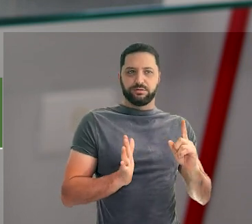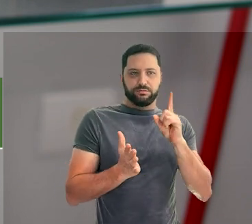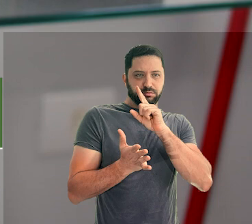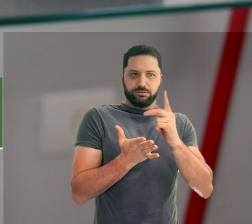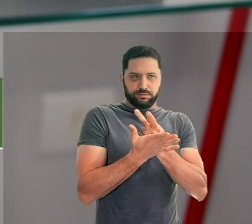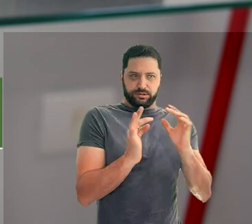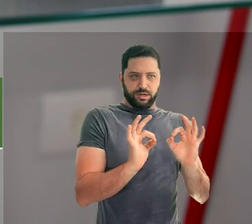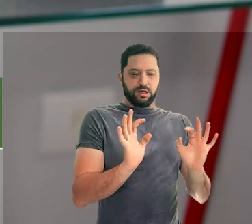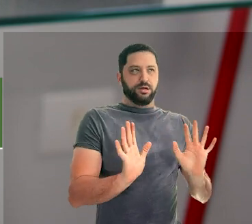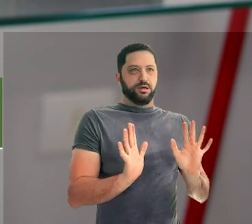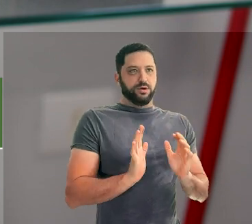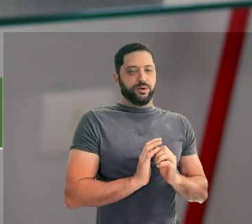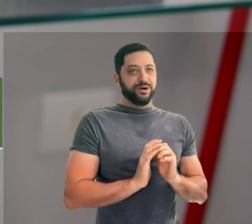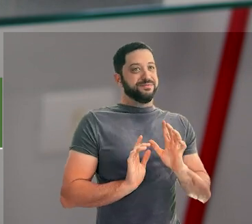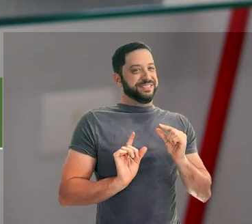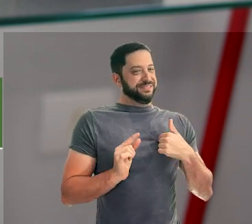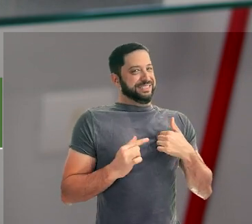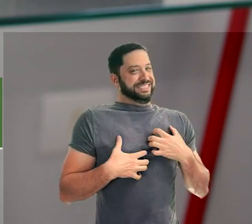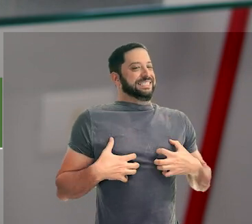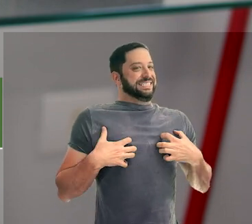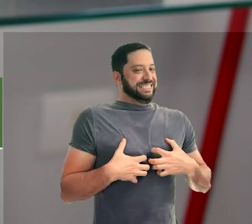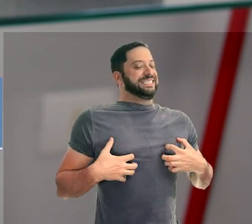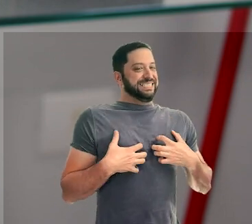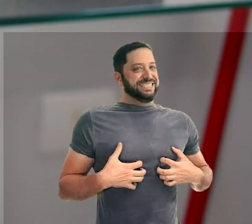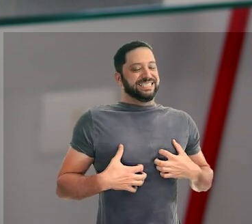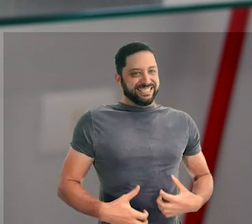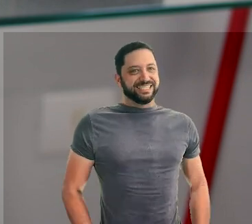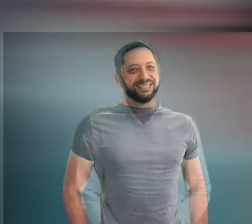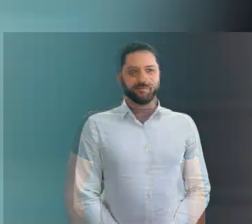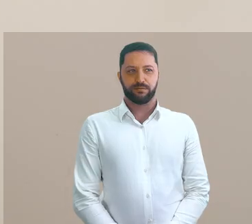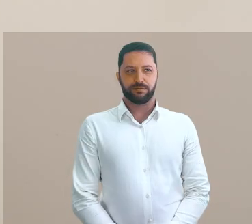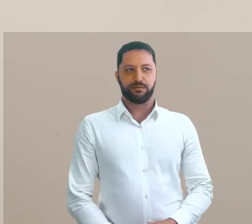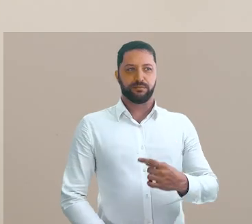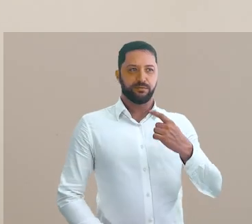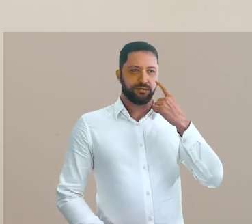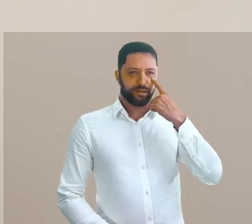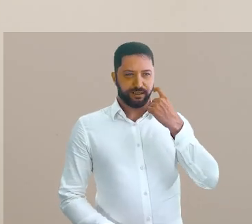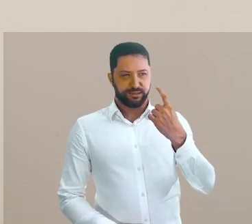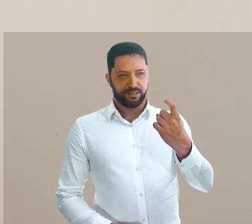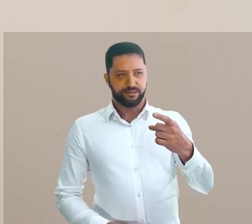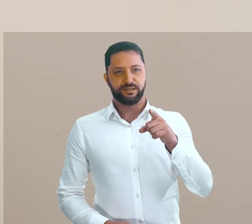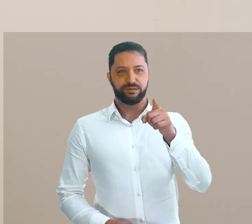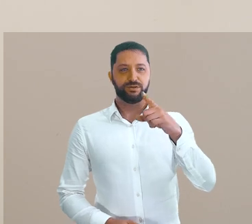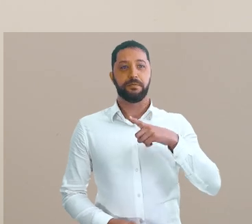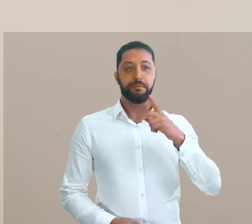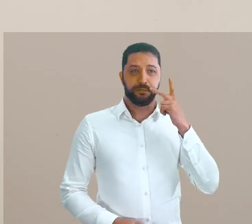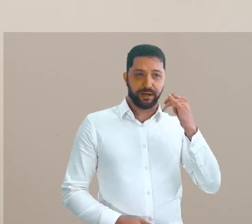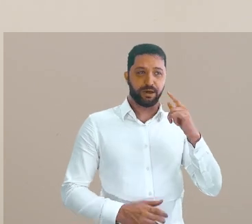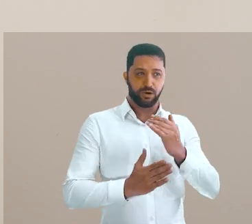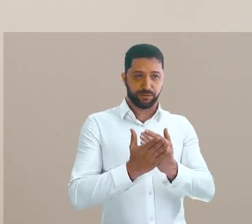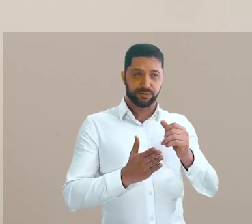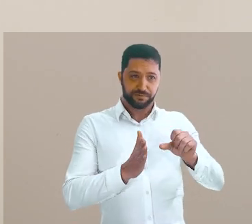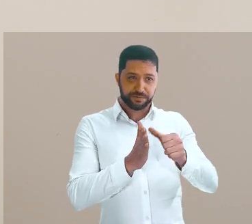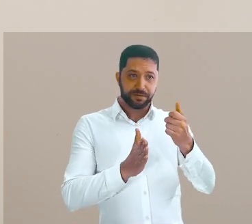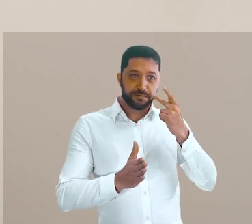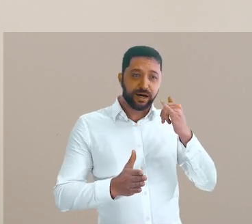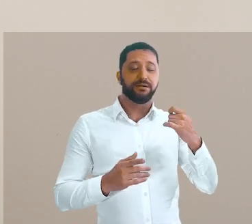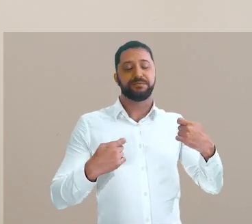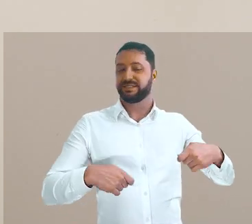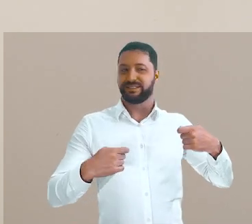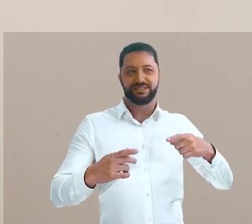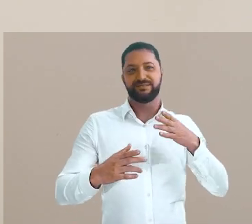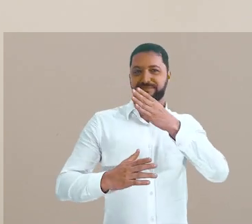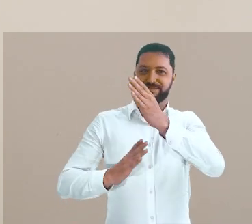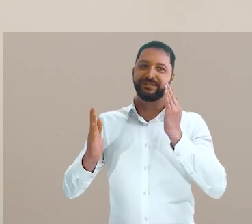deu nada fora. Mas a minha parte, pelo menos, era muita ansiedade. Até seria interessante que todos os pais de primeira viagem pudessem